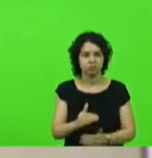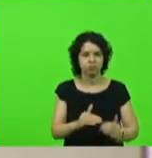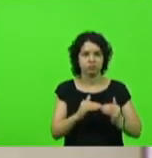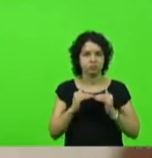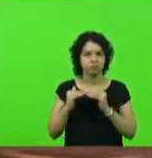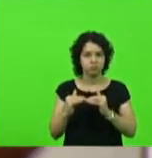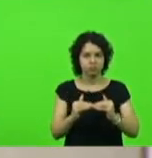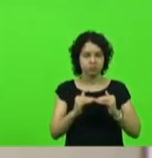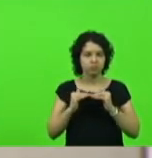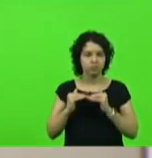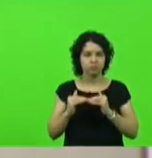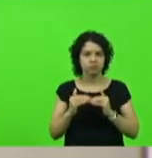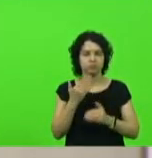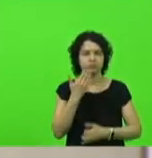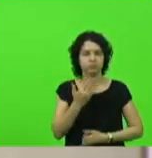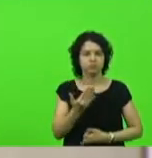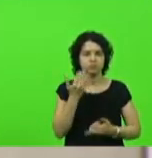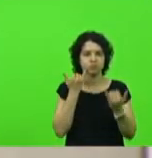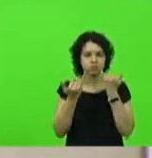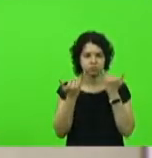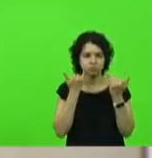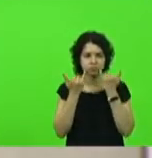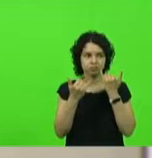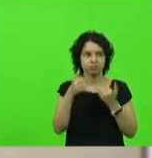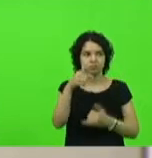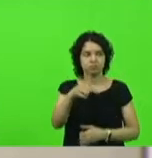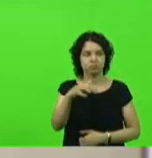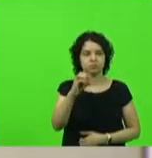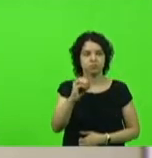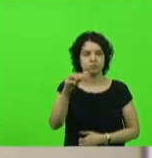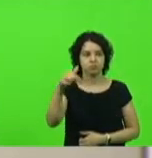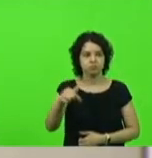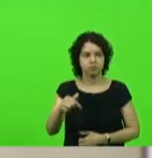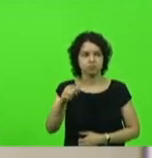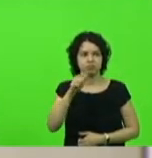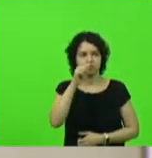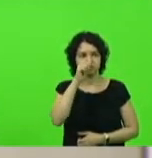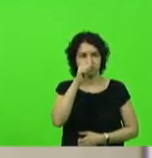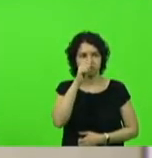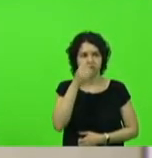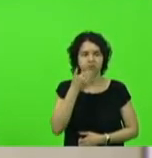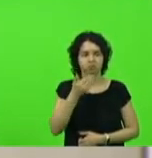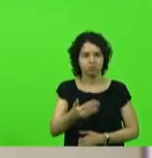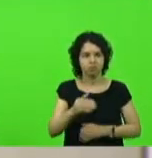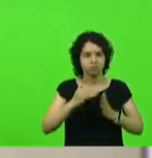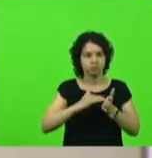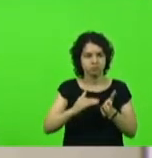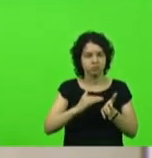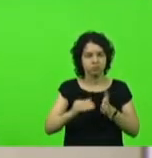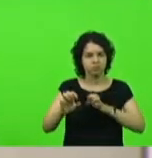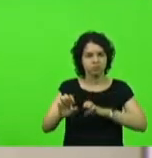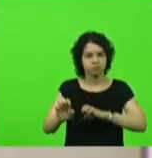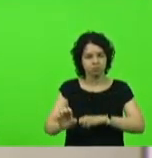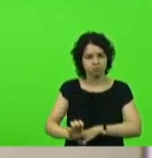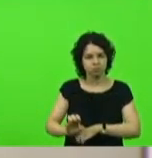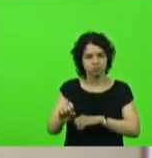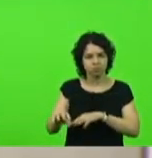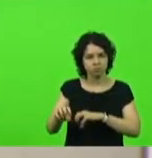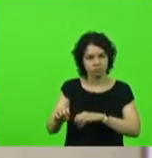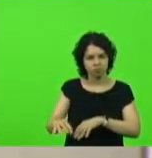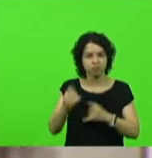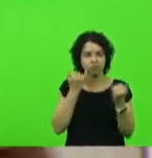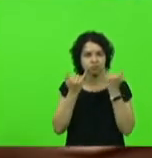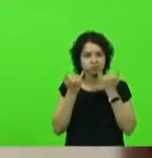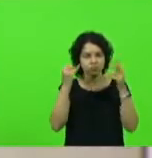por unanimidade. Pedido de informação 707, autor deputado João Amin, solicitando ao secretário de Estado da Educação informações acerca da obra a